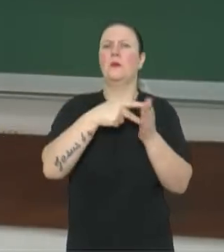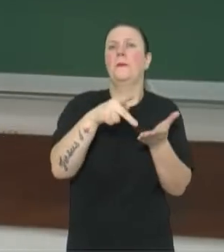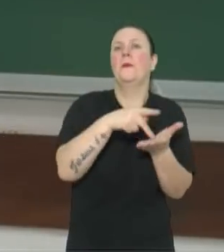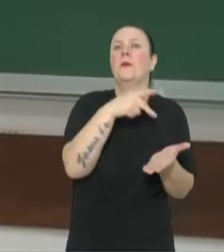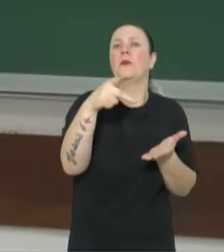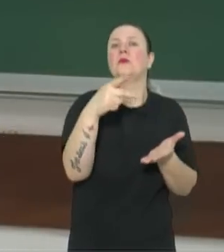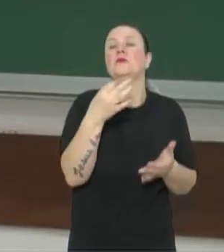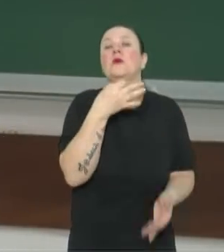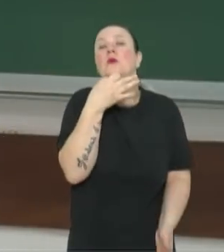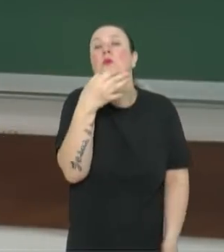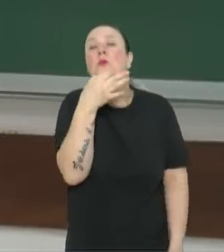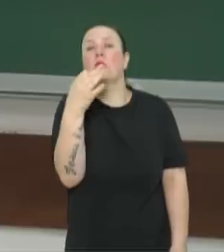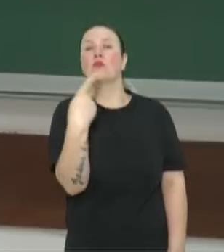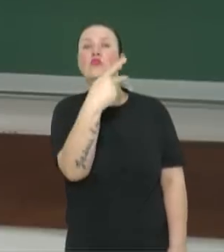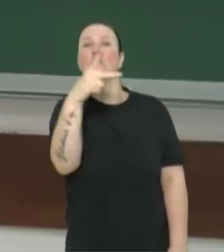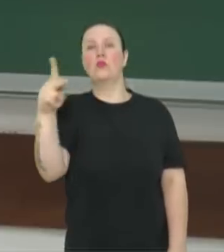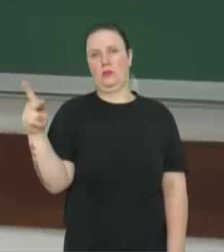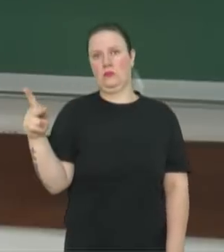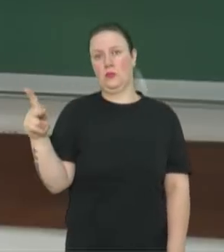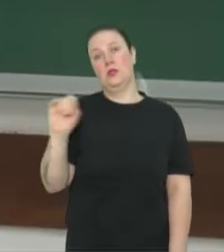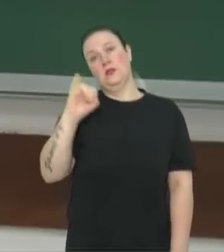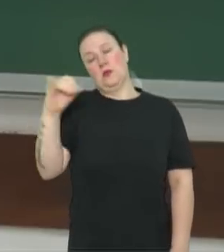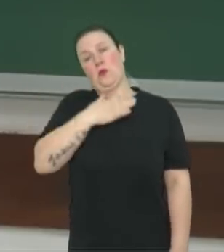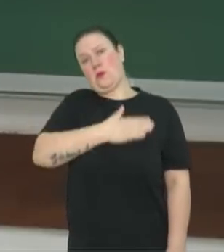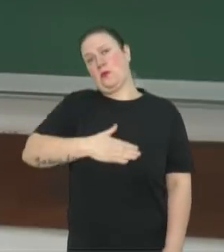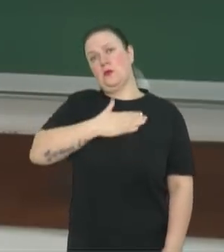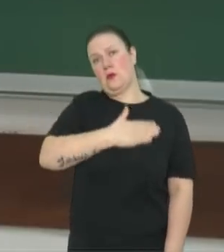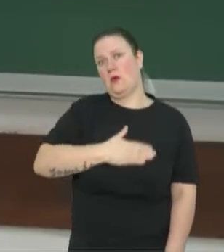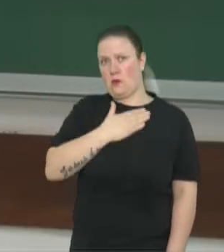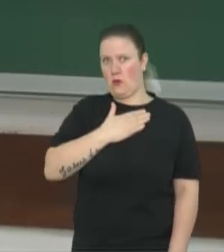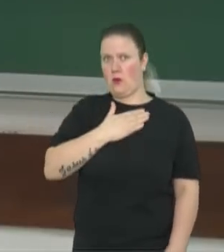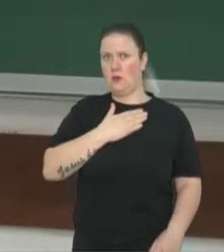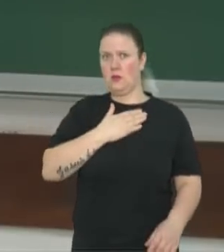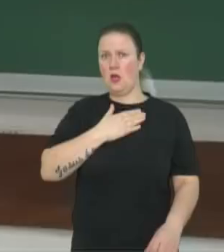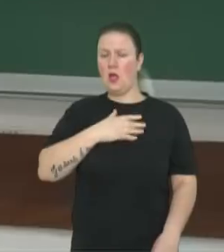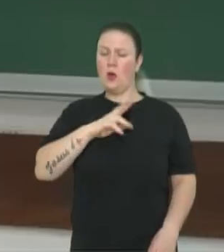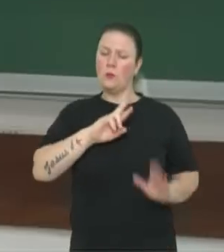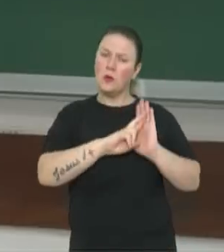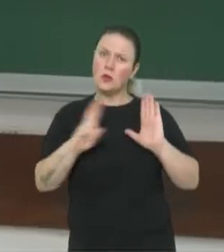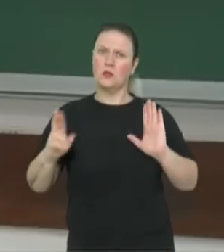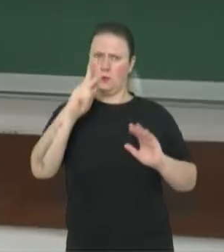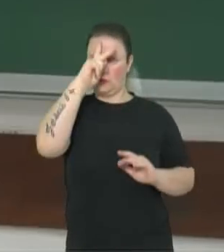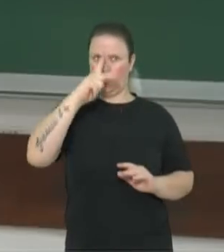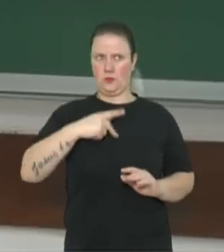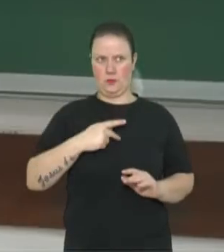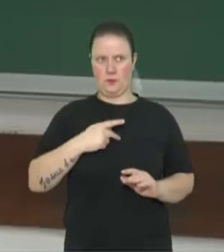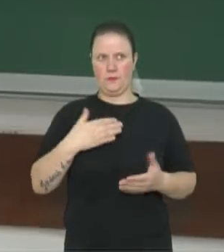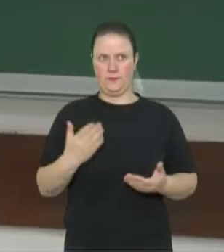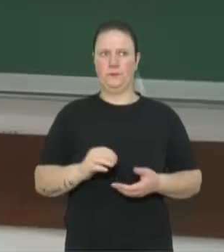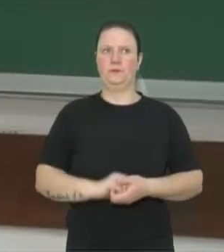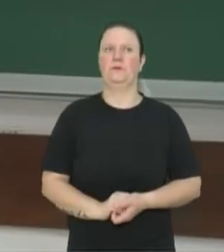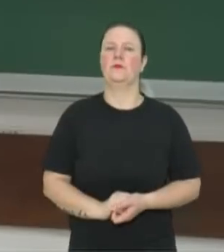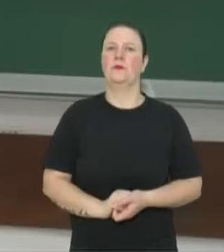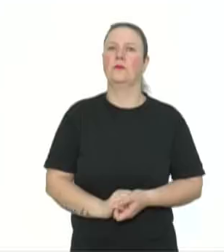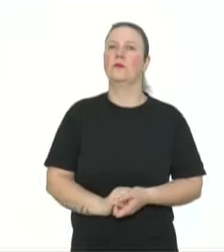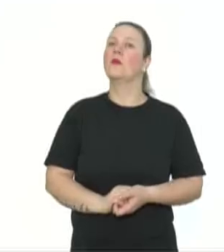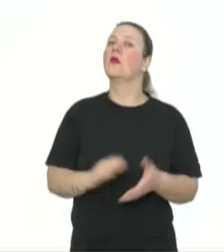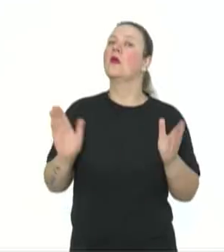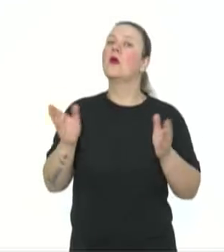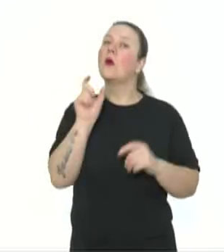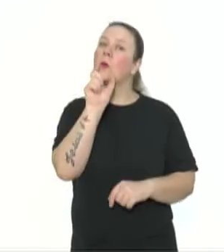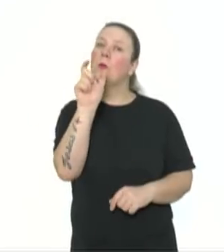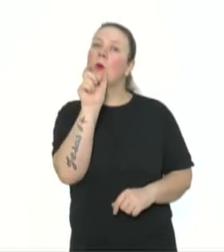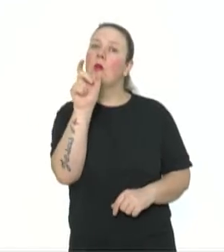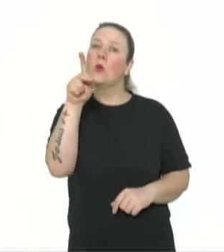E se você gosta, também você respondeu aí, tem sua resposta pessoal. Então eu vou fazer a definição do poema para vocês. A